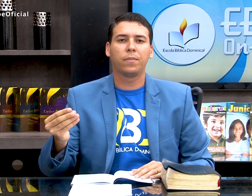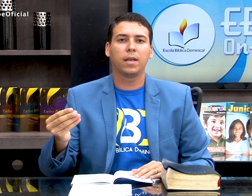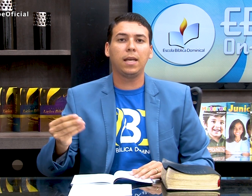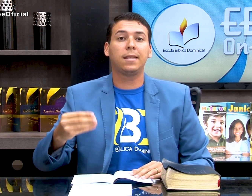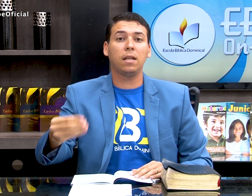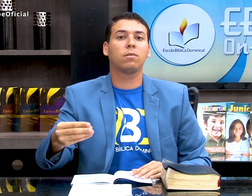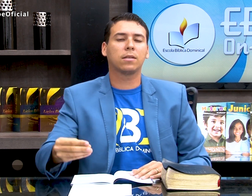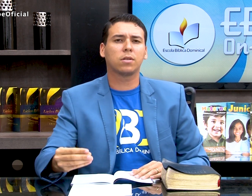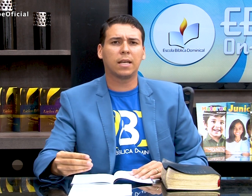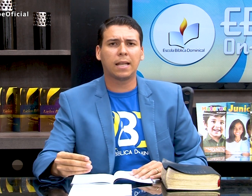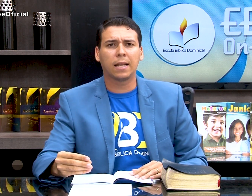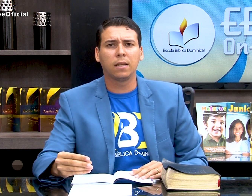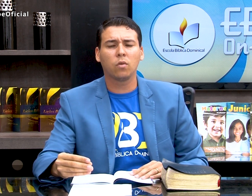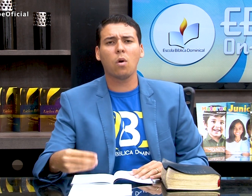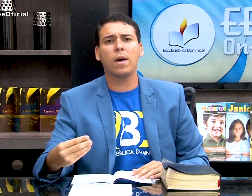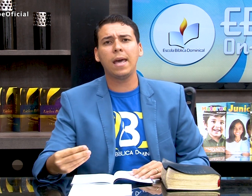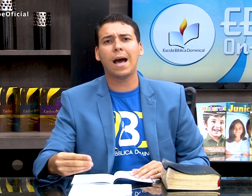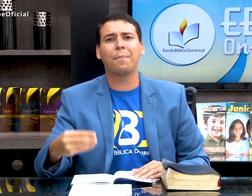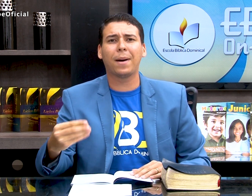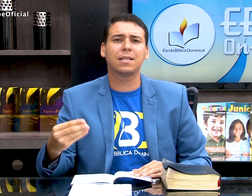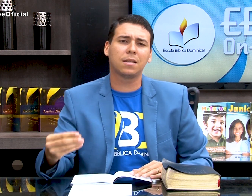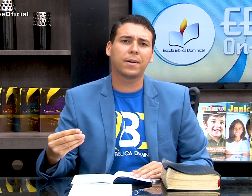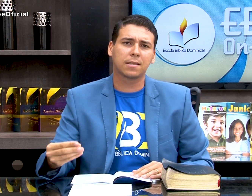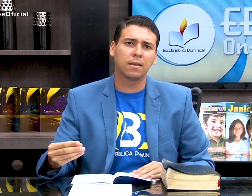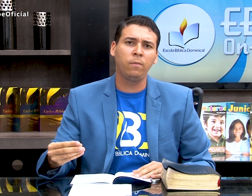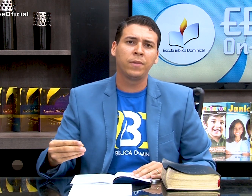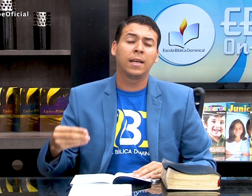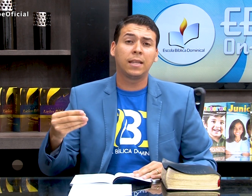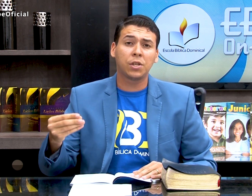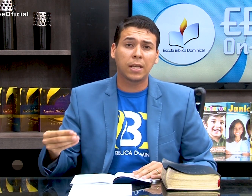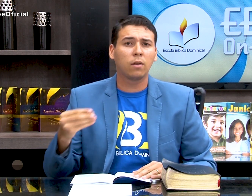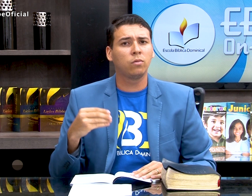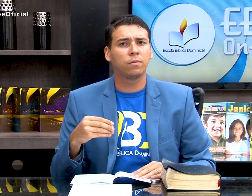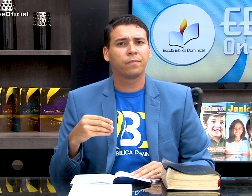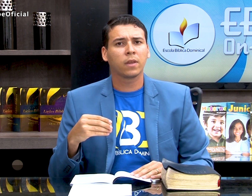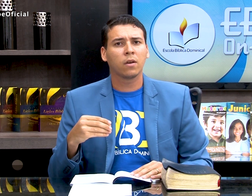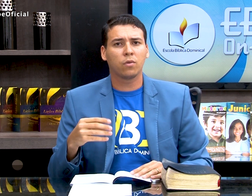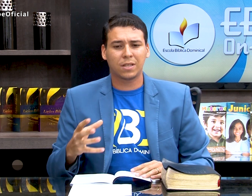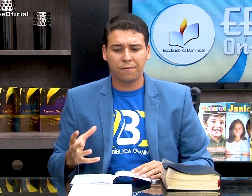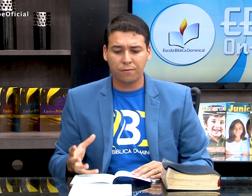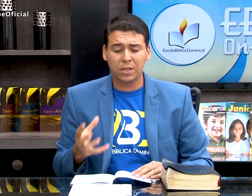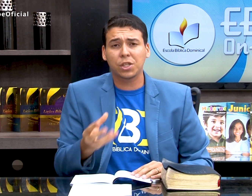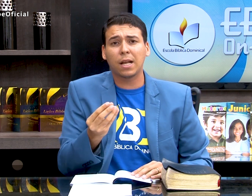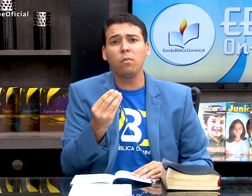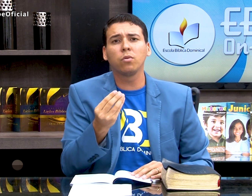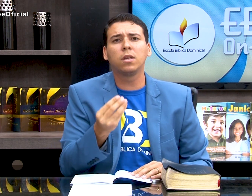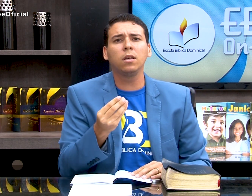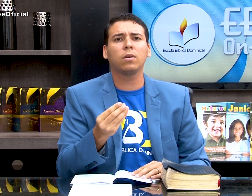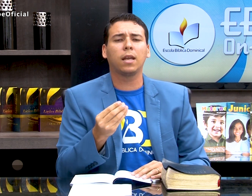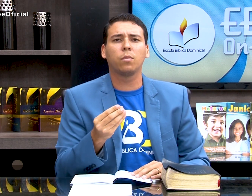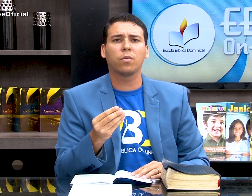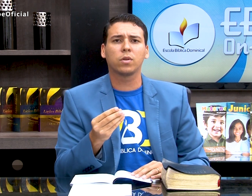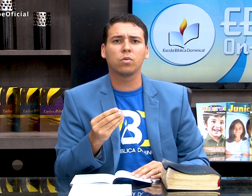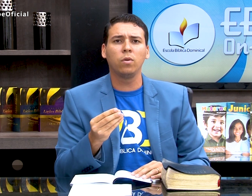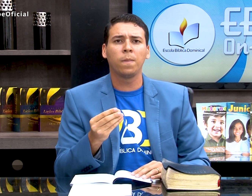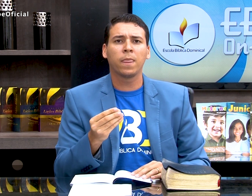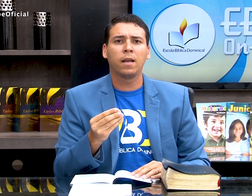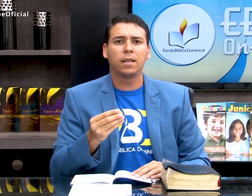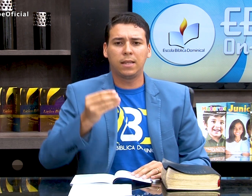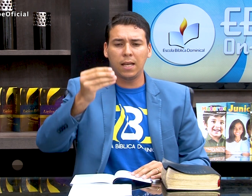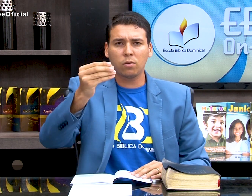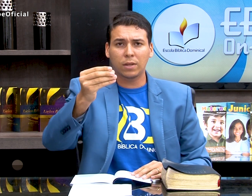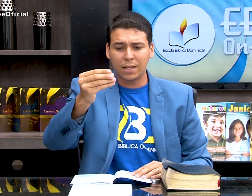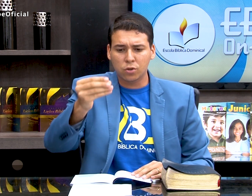fora? E dentro da sociedade? Qual é a participação deste aluno? Você está montando, querido professor,